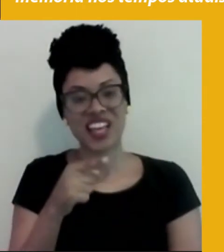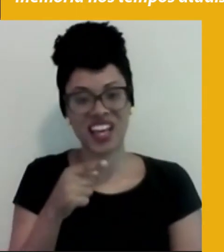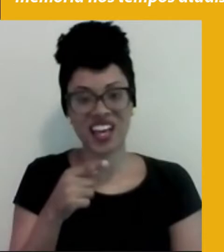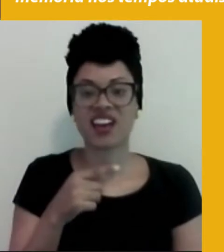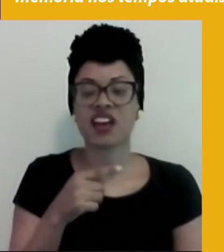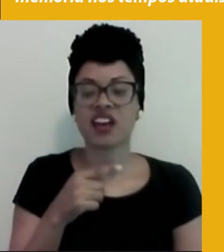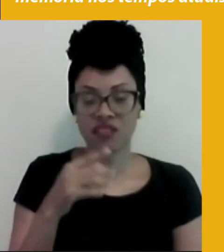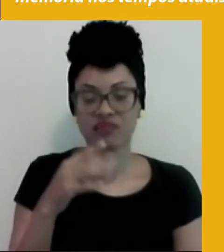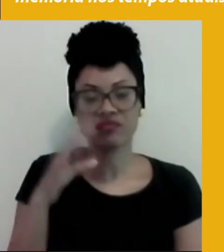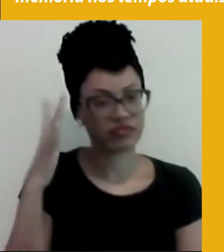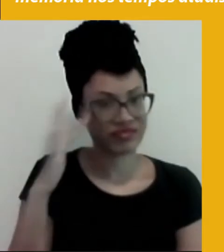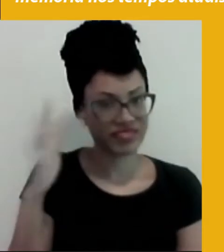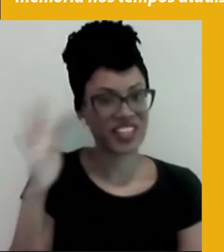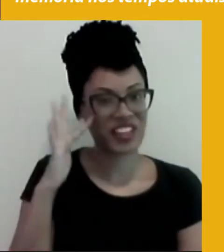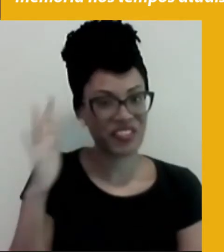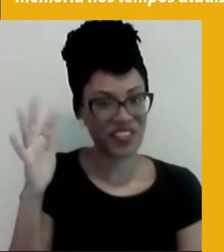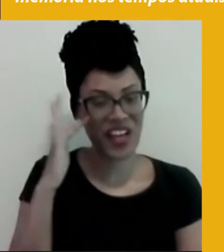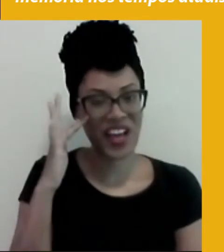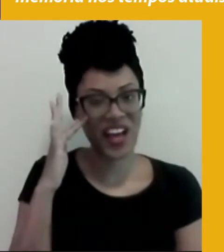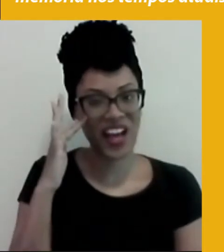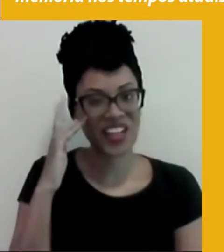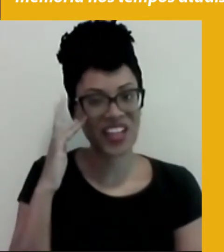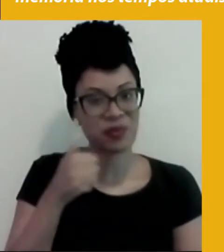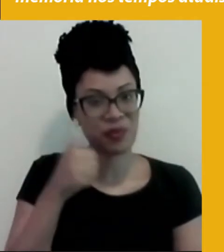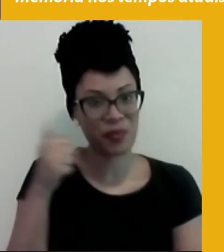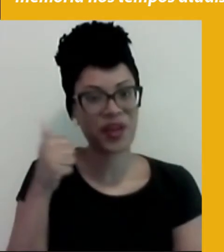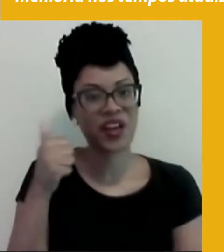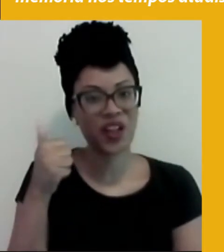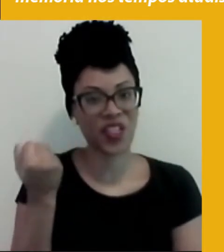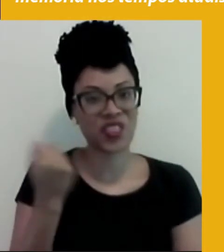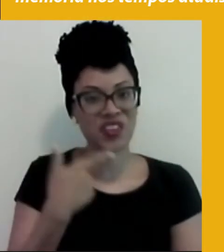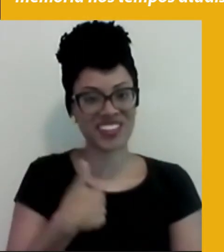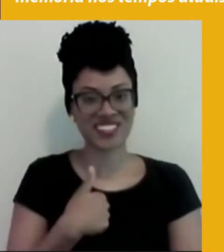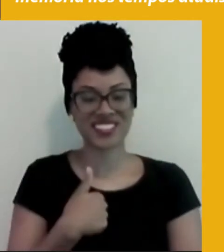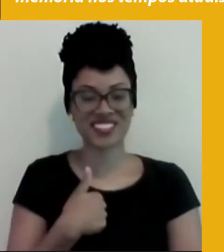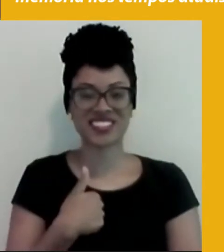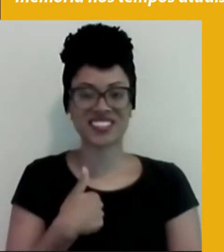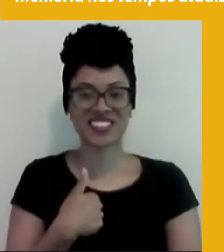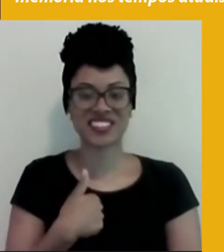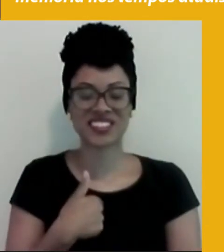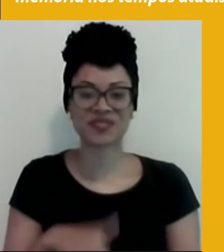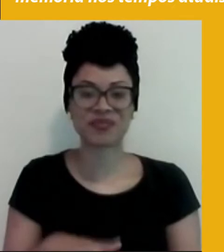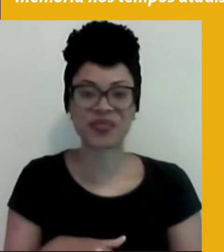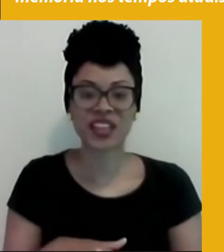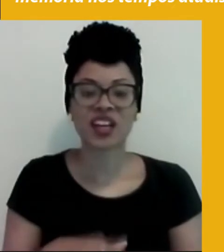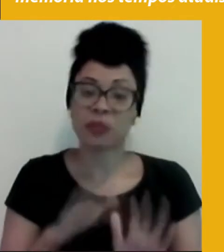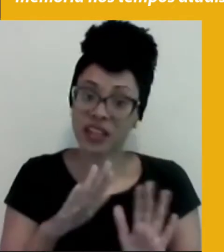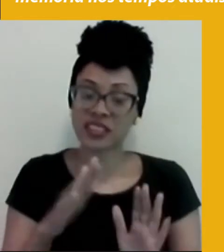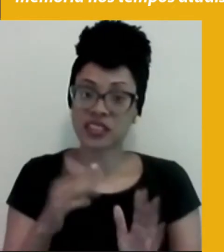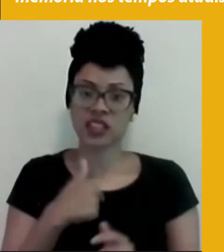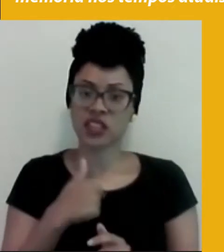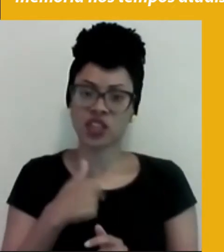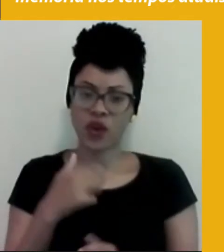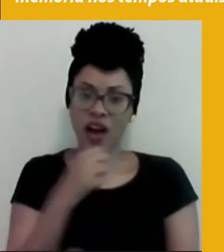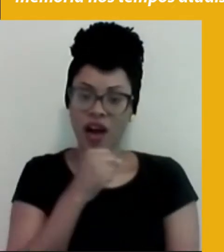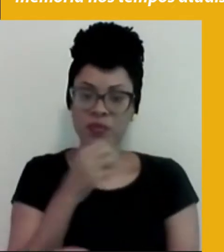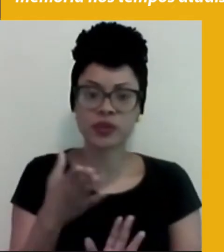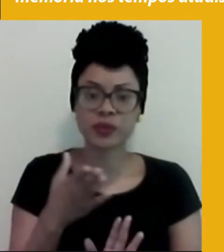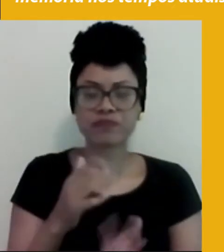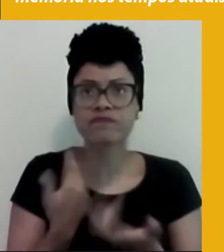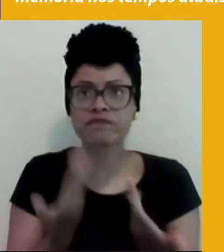Eu acho que é melhor eu deixar a última palavra ser do Sidarta. Olha, isso é difícil, é um